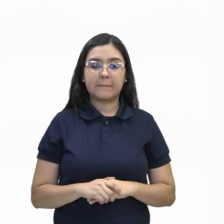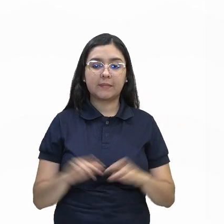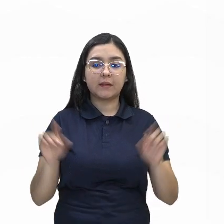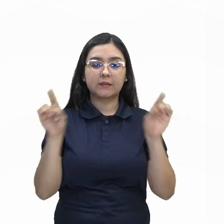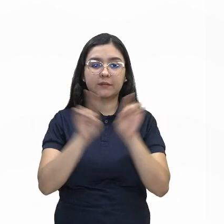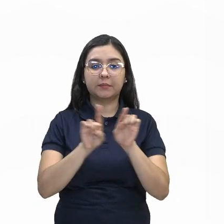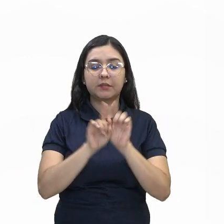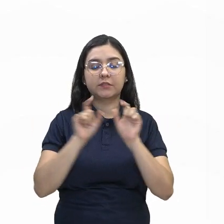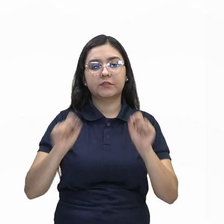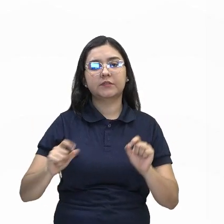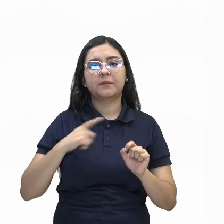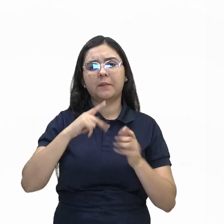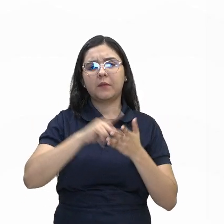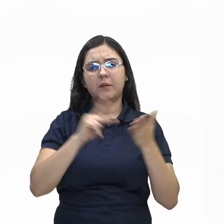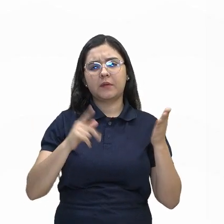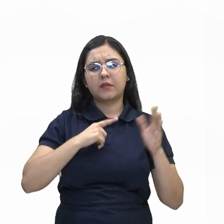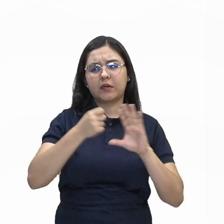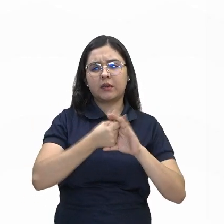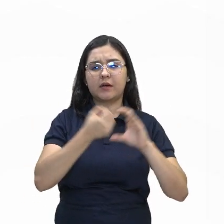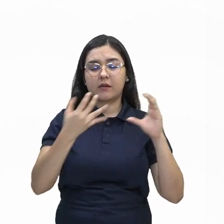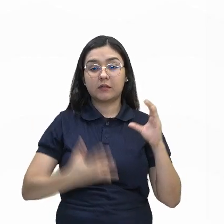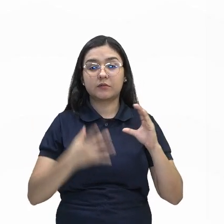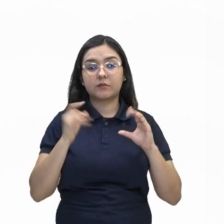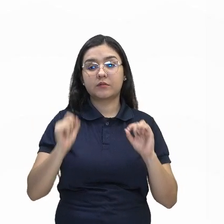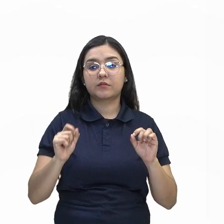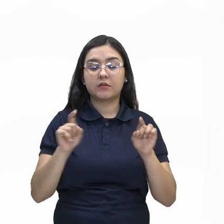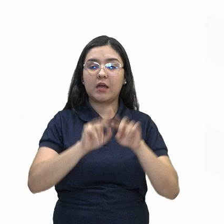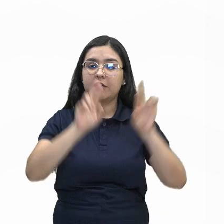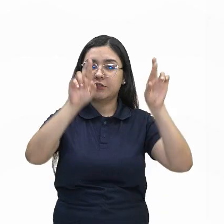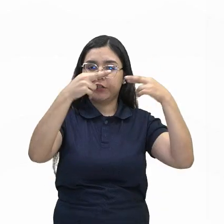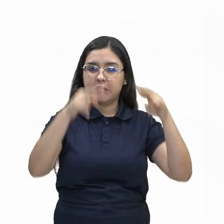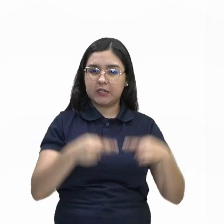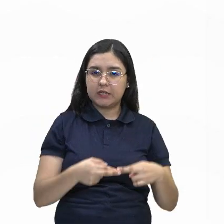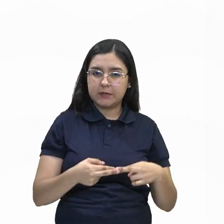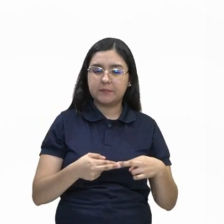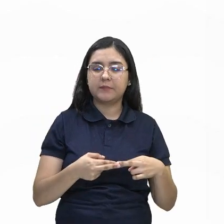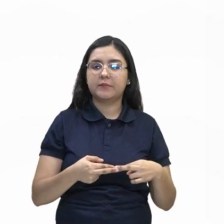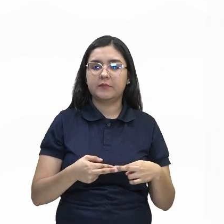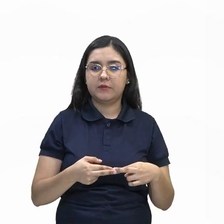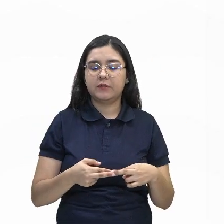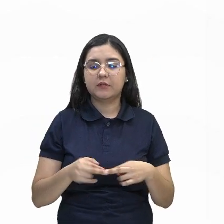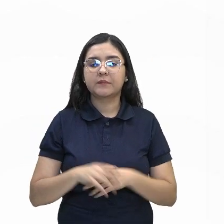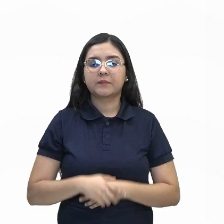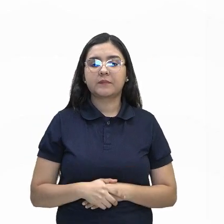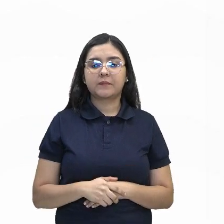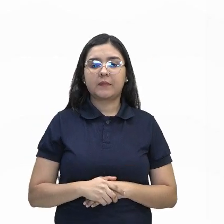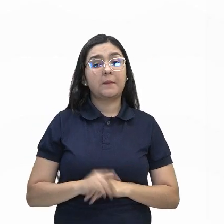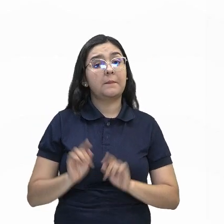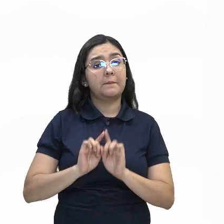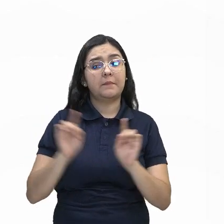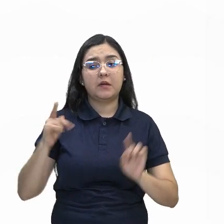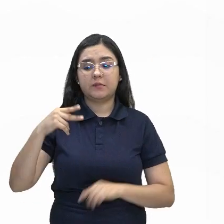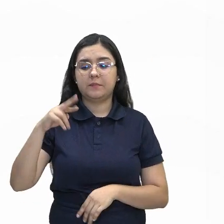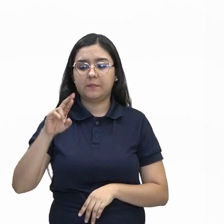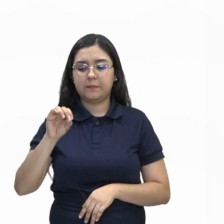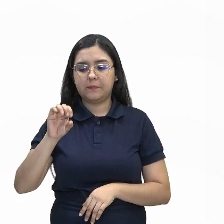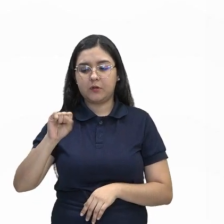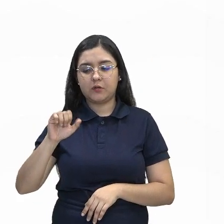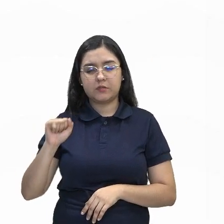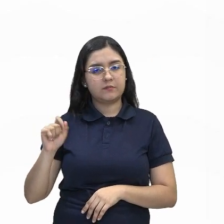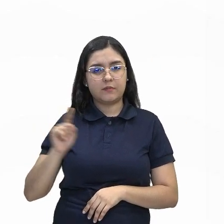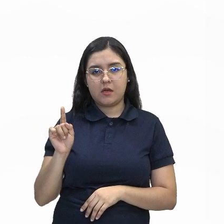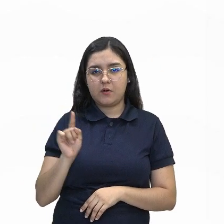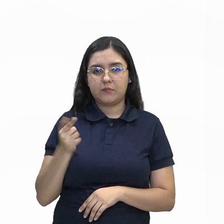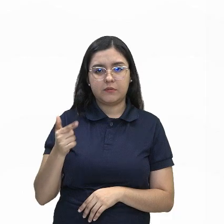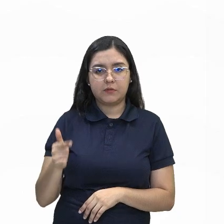o poema ele tem por característica a questão das rimas, um texto rítmico, isso não acontece com a prosa,